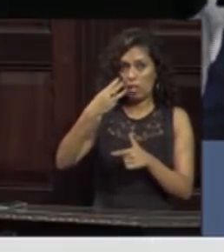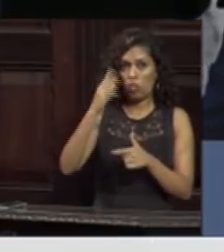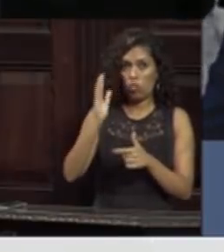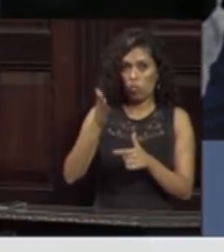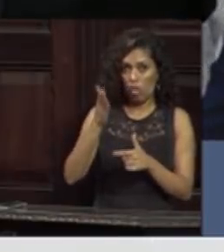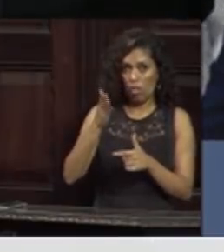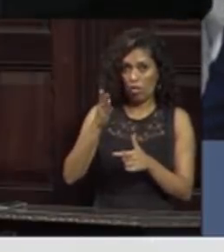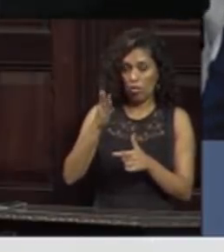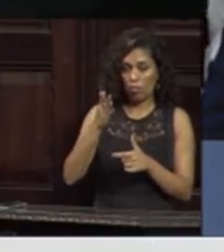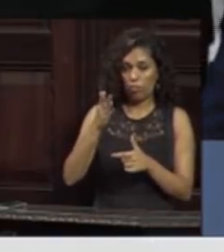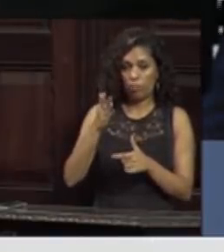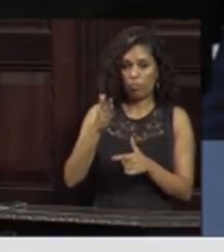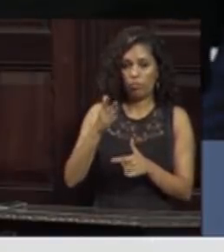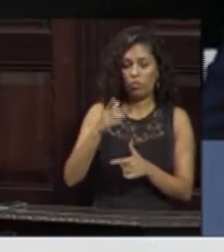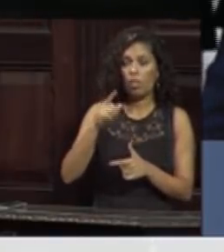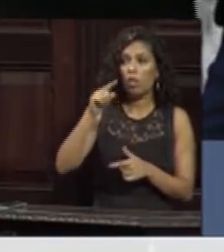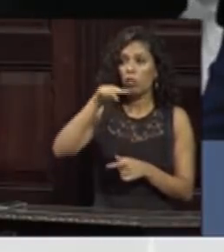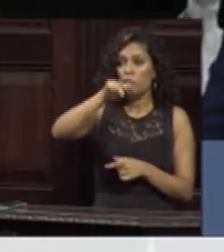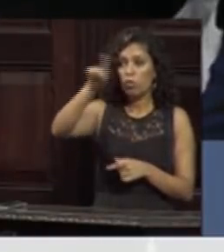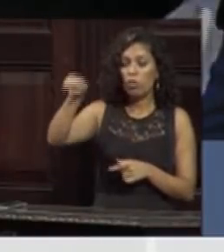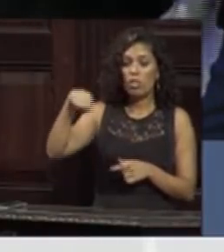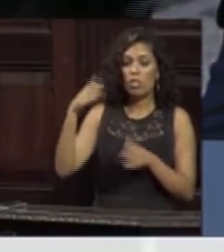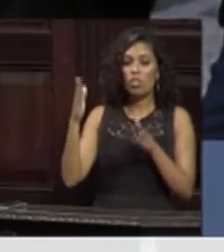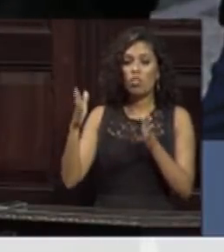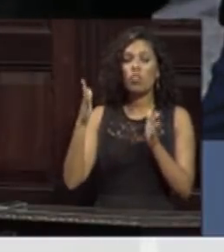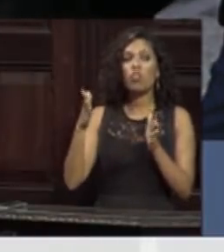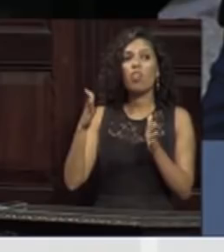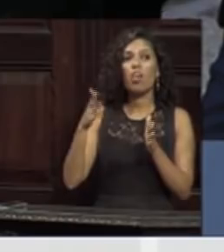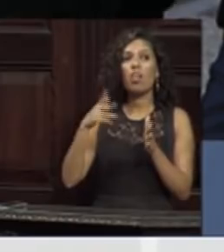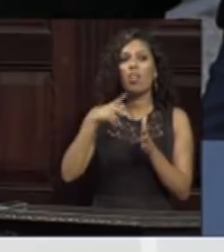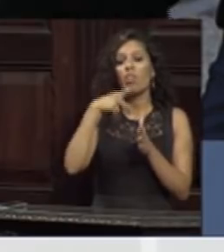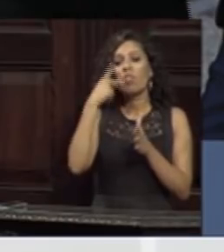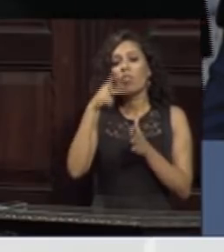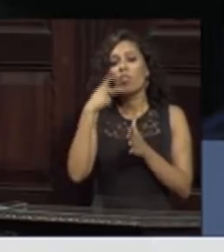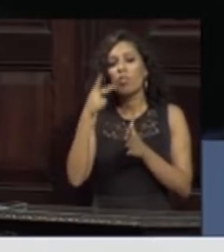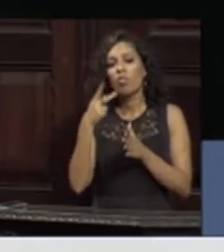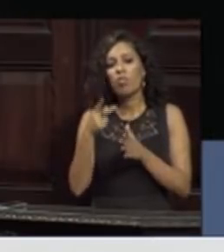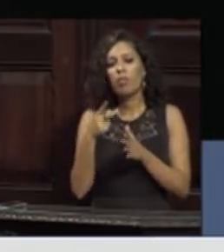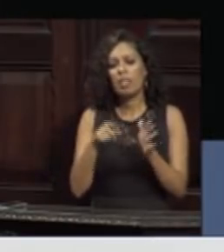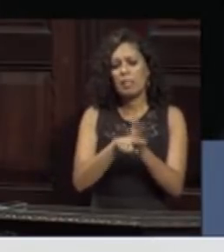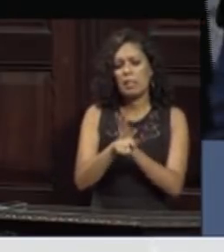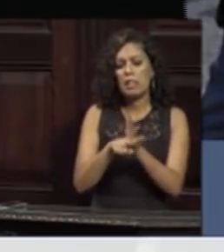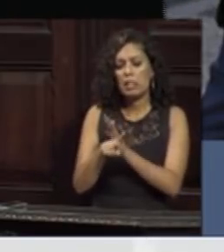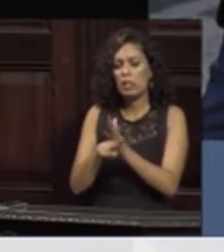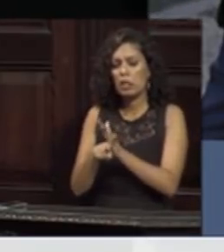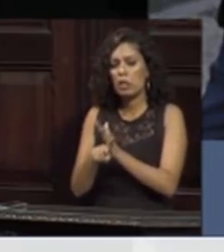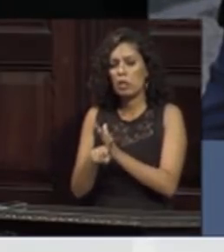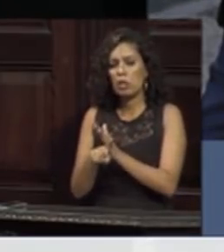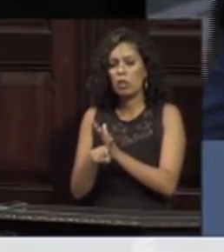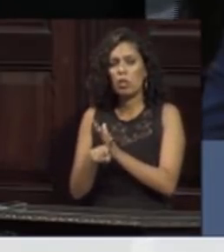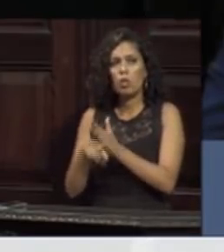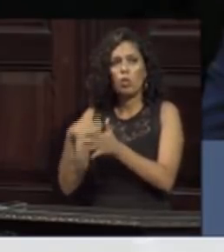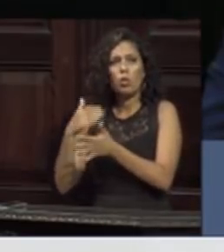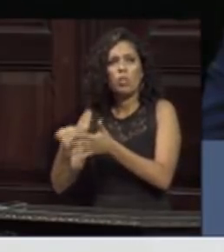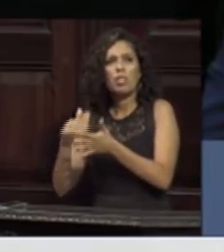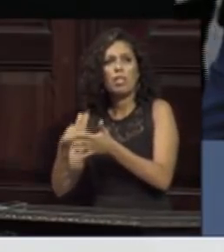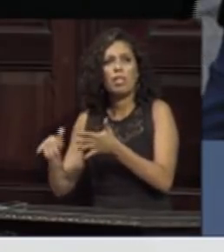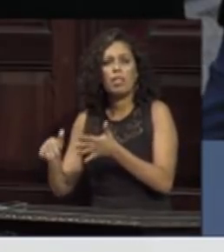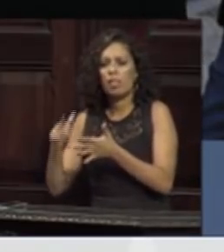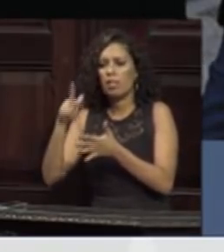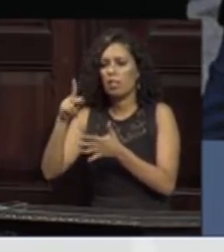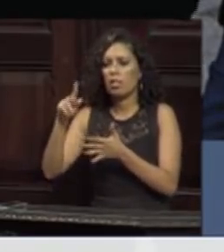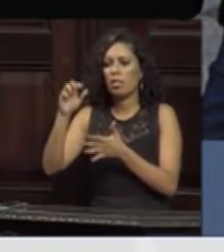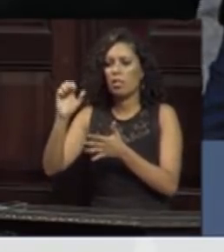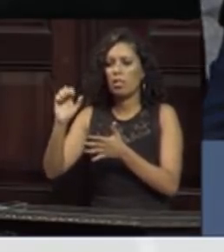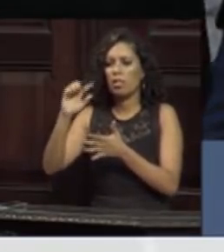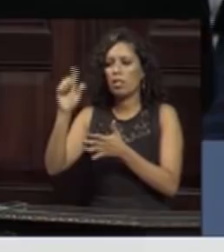que vocês estavam negociando com o então primeiro secretário do governo Pezão o envio desse plano para